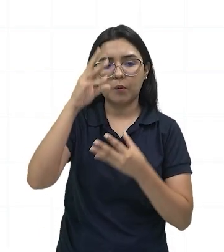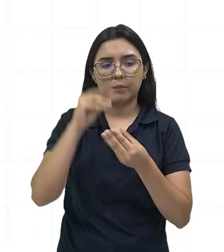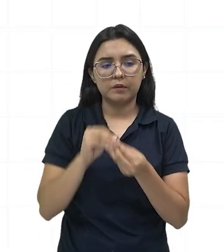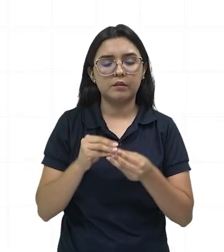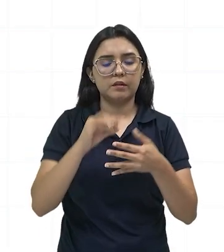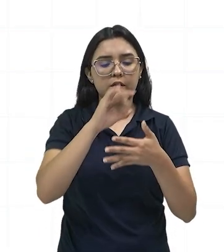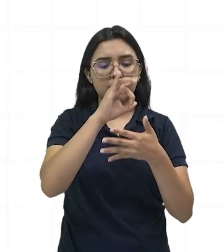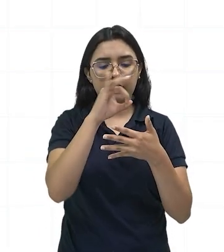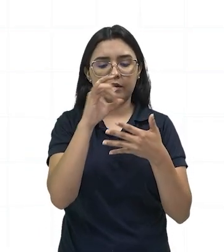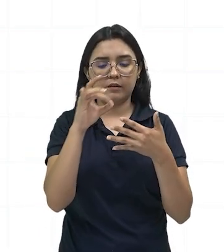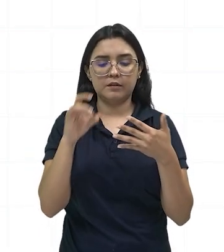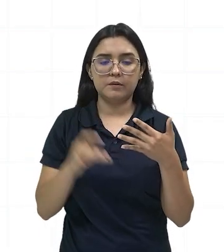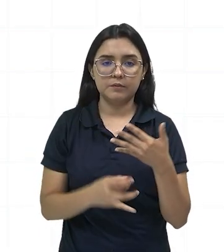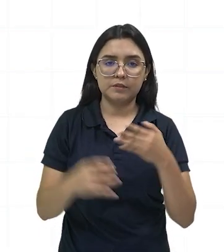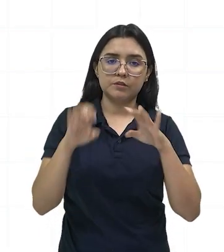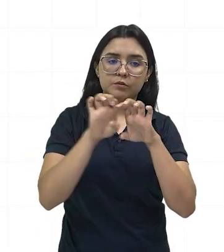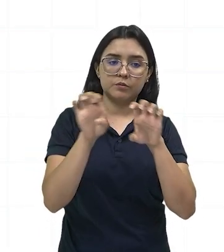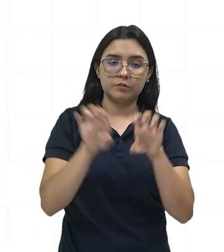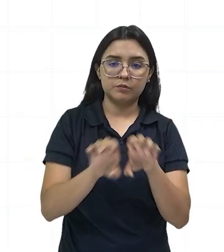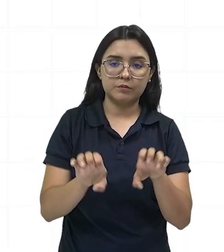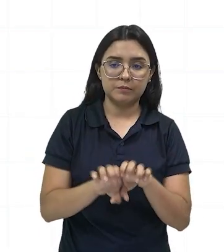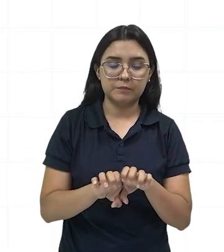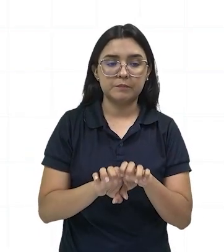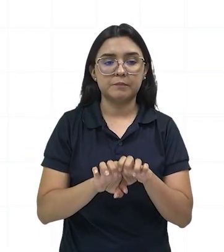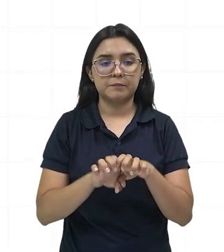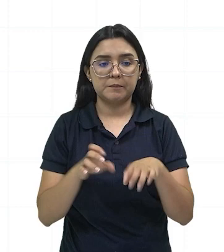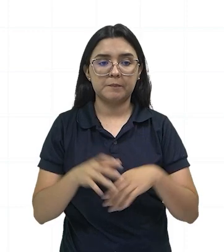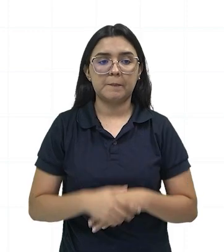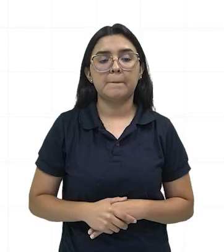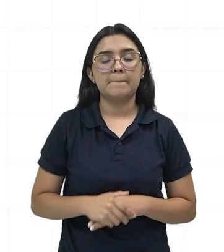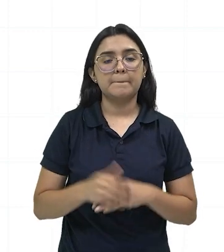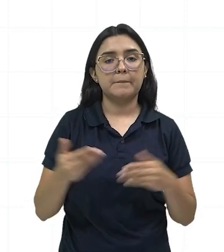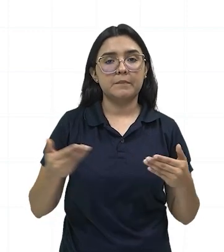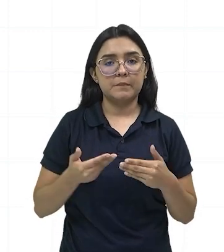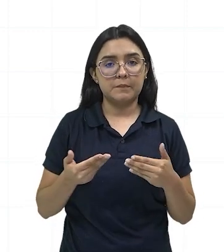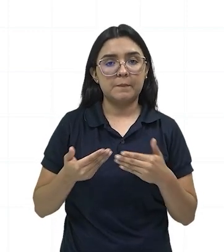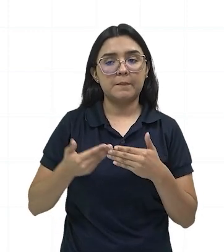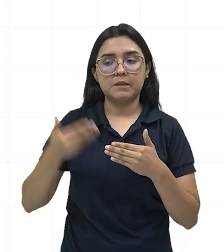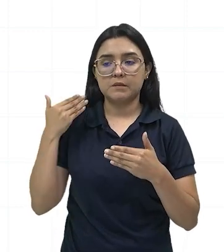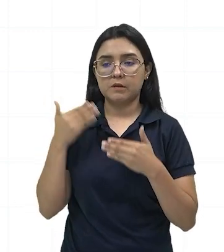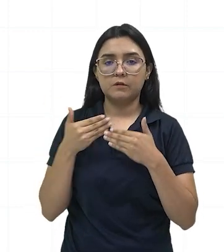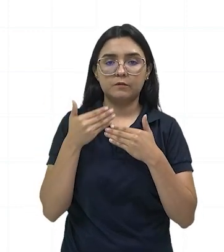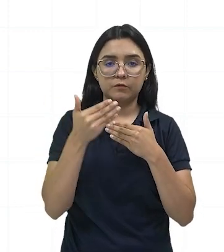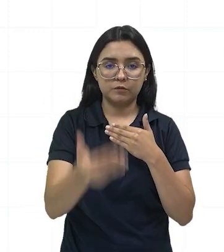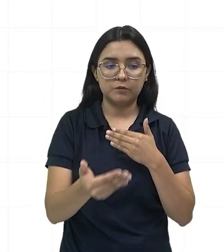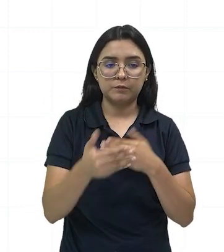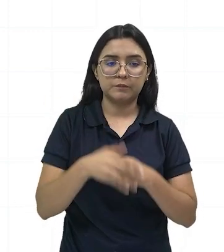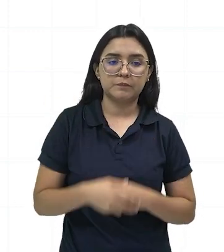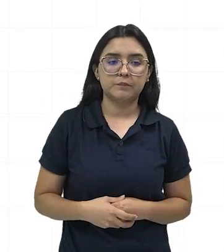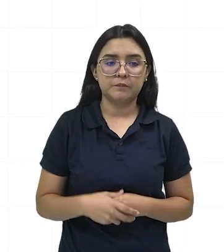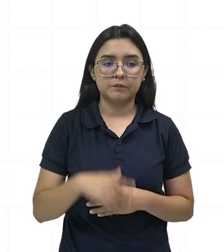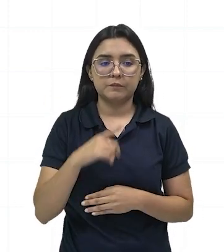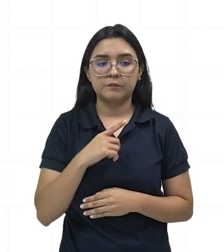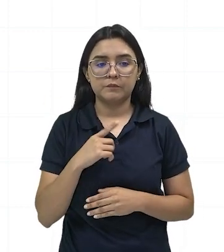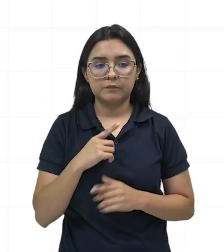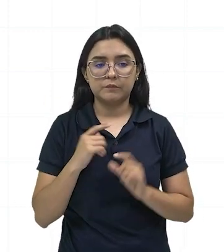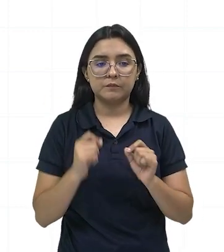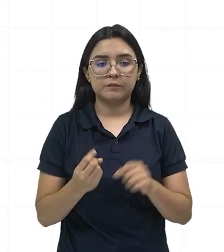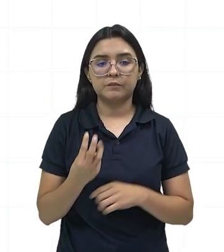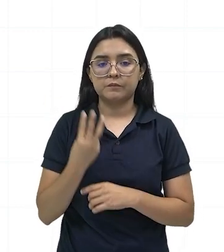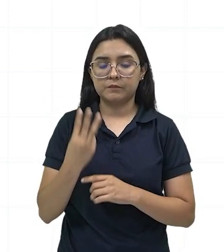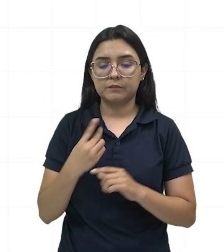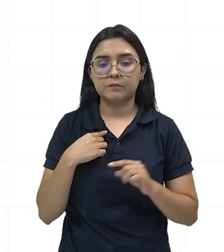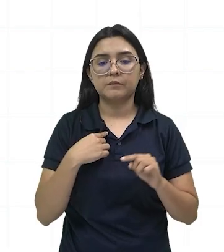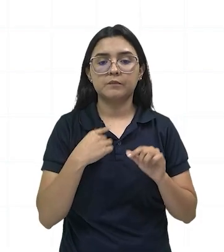desses fenômenos, tá bom? Então falamos do tempo, presente, passado, futuro, o passado com 3 variações e o